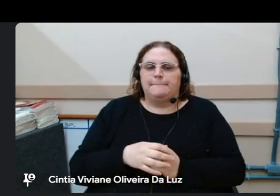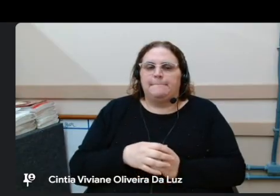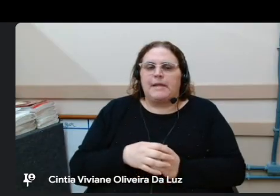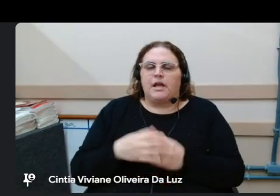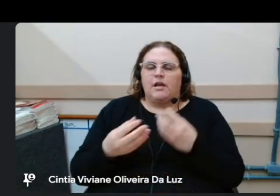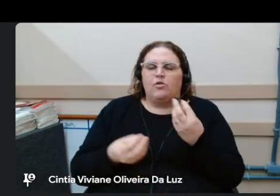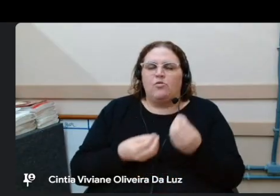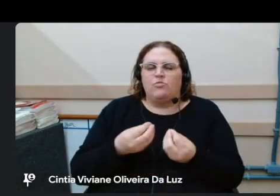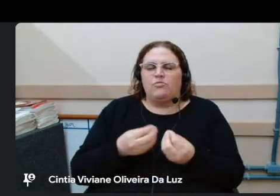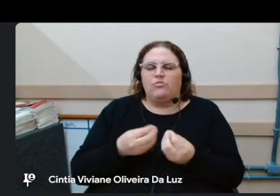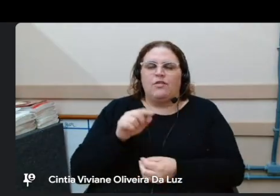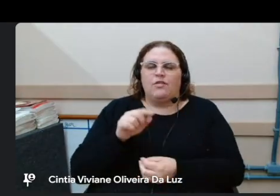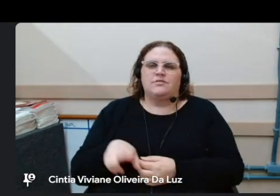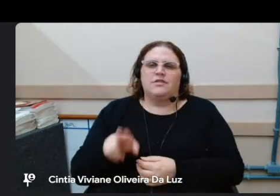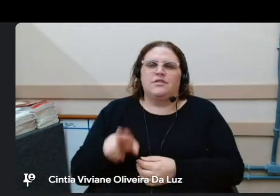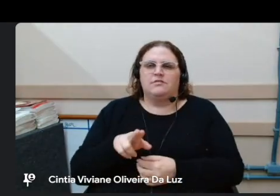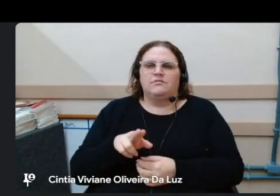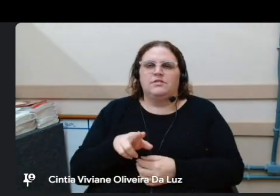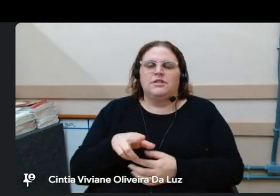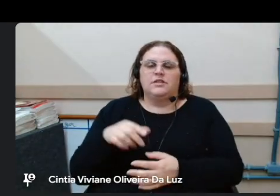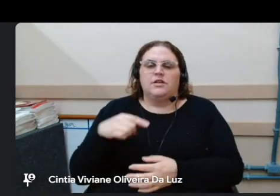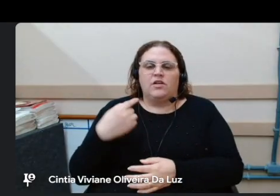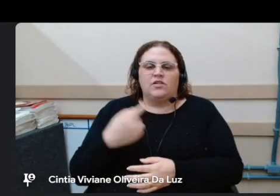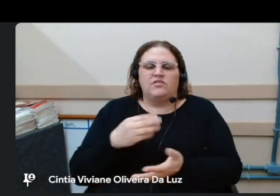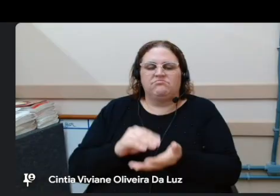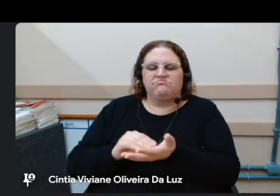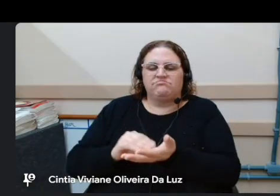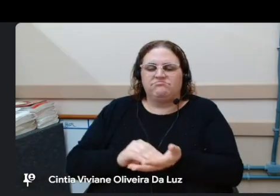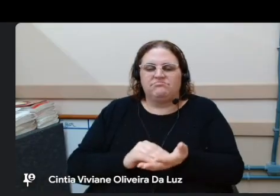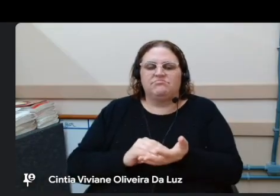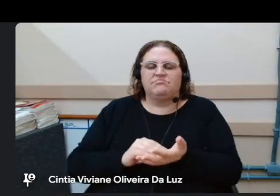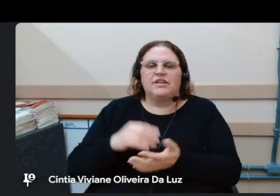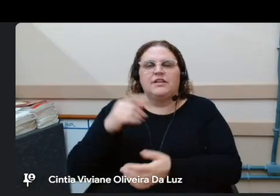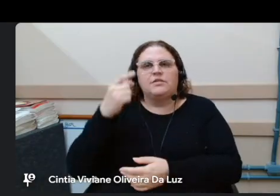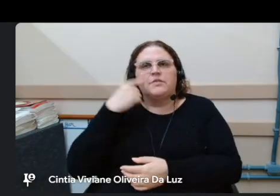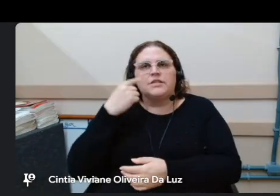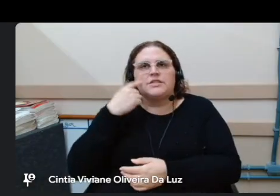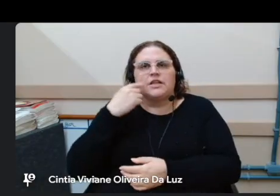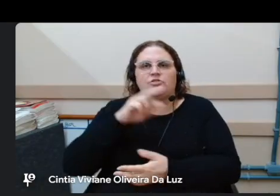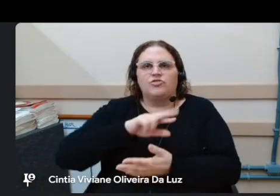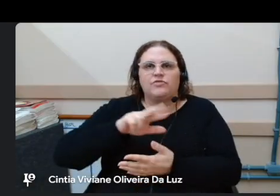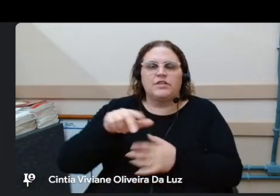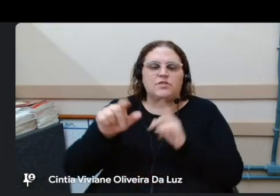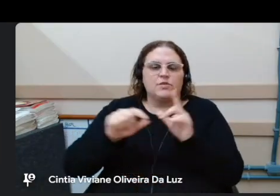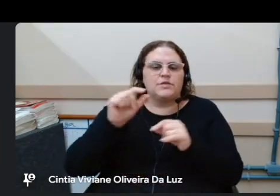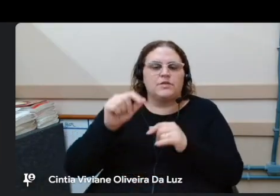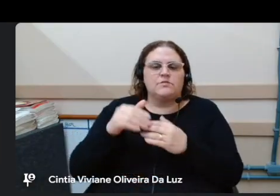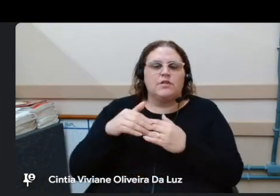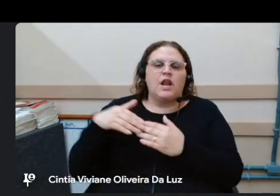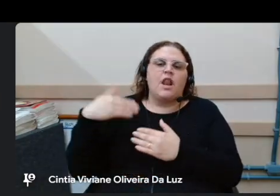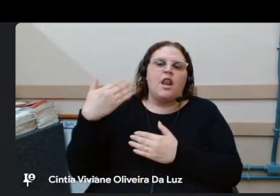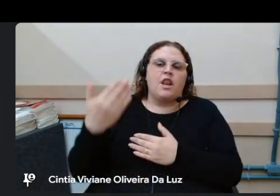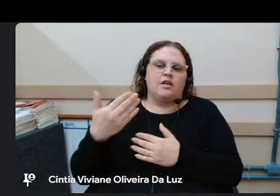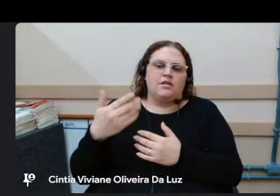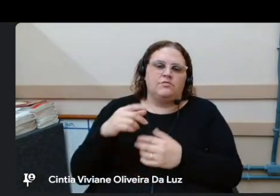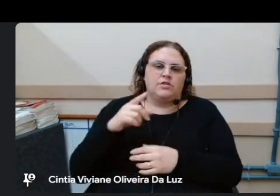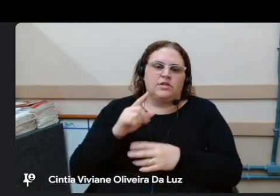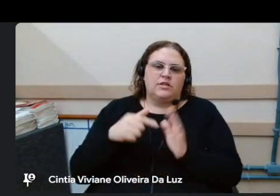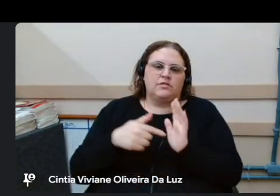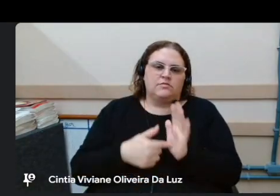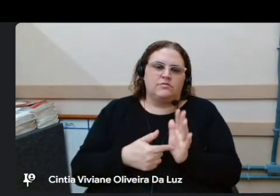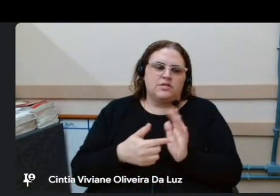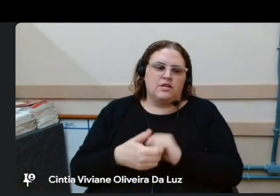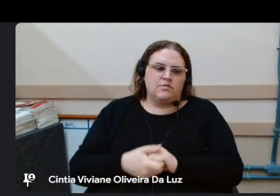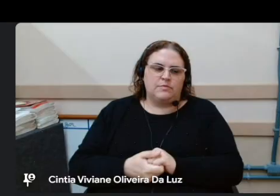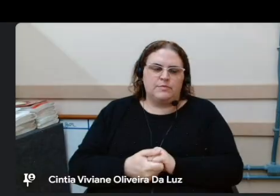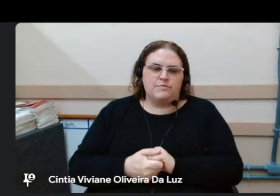e é como ele é utilizado né e ainda a nossa precariedade de pensar alternativas para além